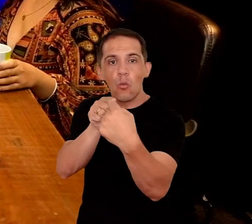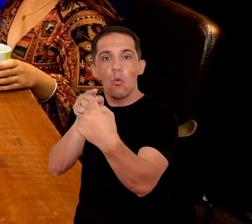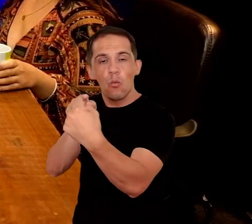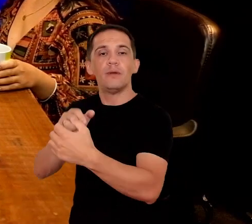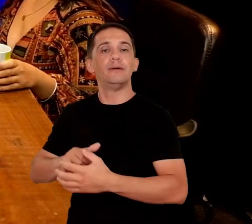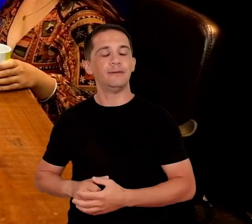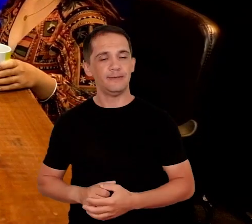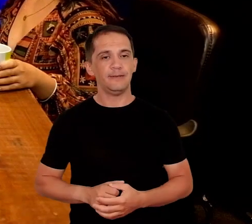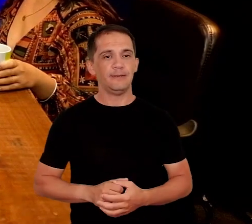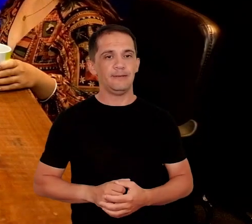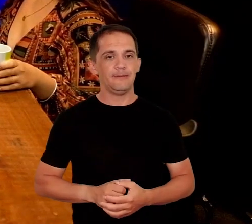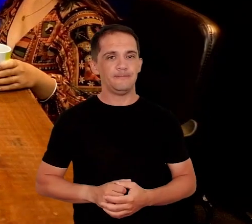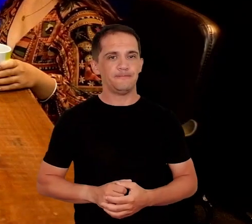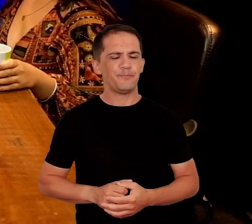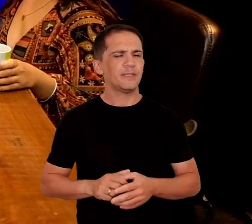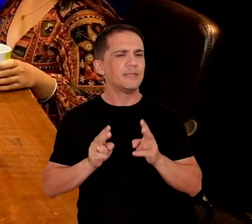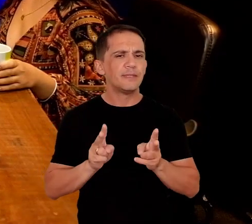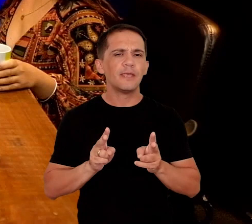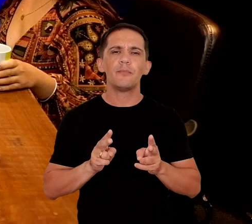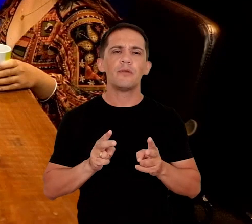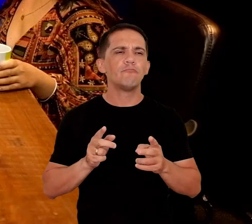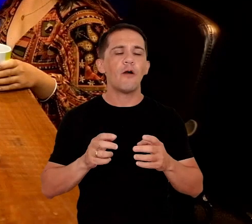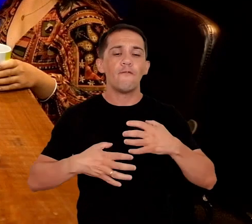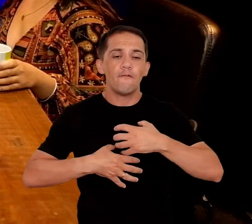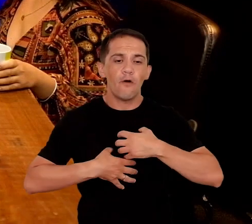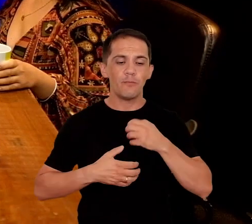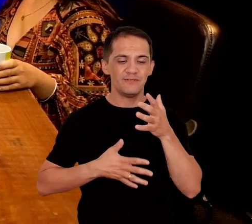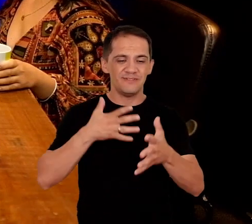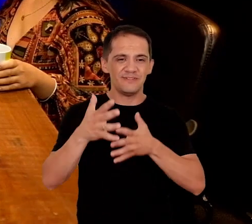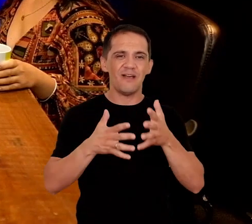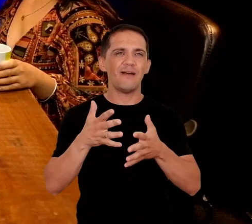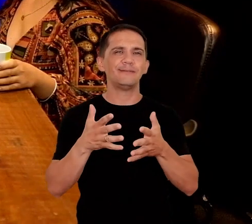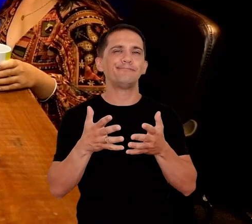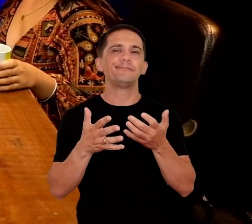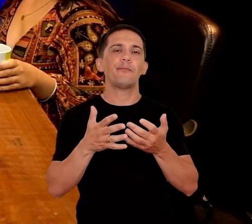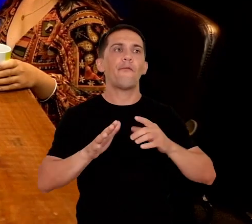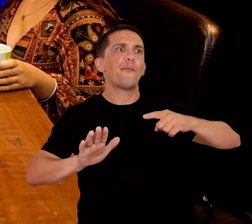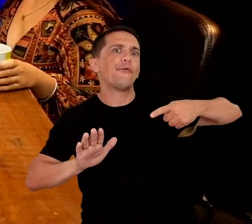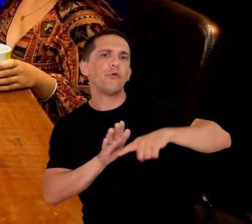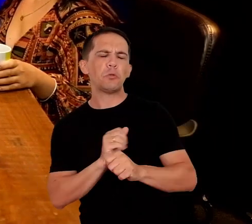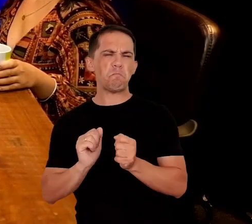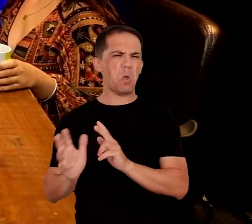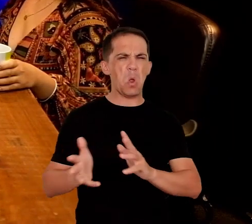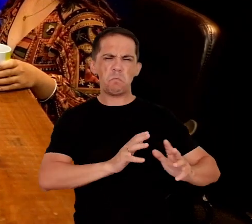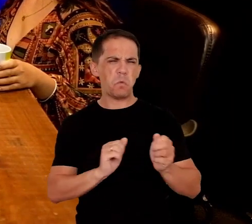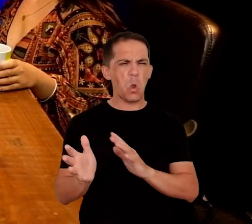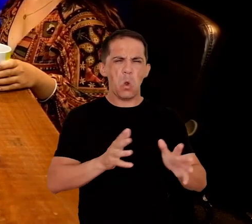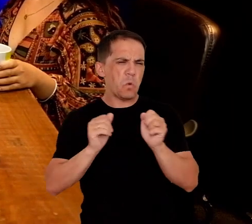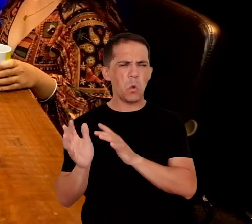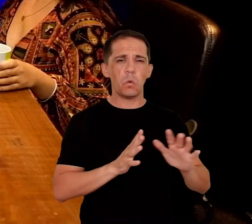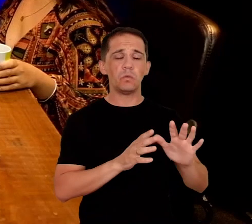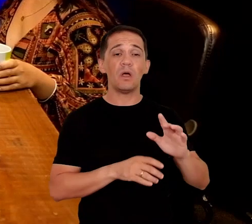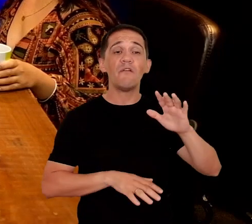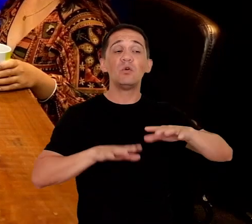de advogado, algo assim. Uhum. Uma linguagem muito técnica. Uma linguagem técnica, sendo que às vezes eu vou mostrar para a população. É a mesma coisa os